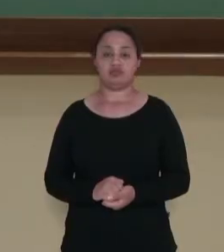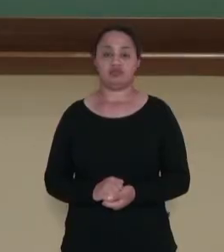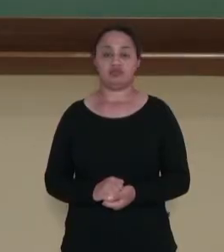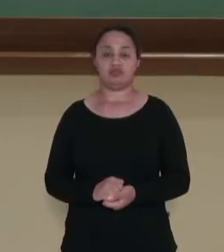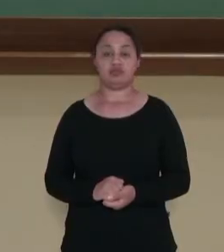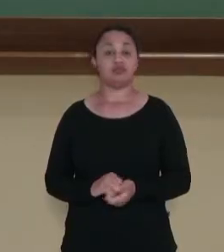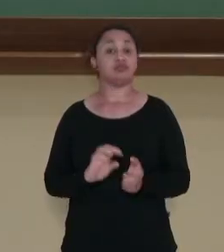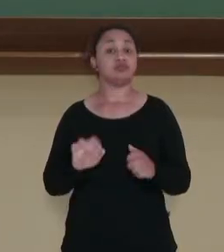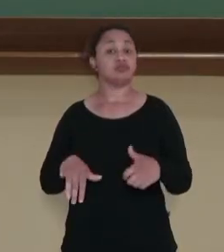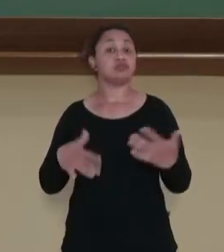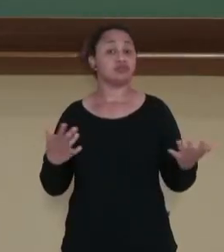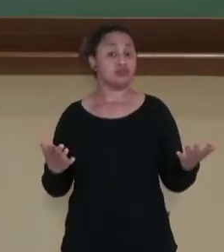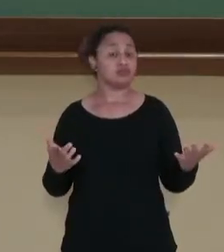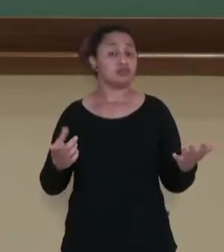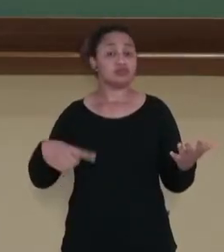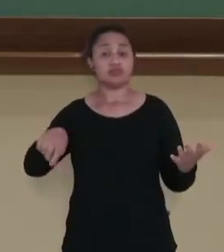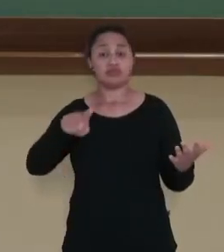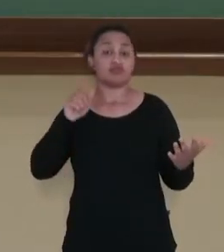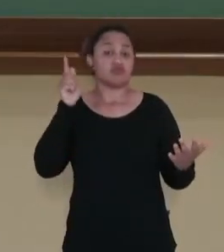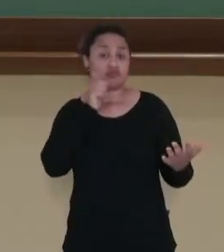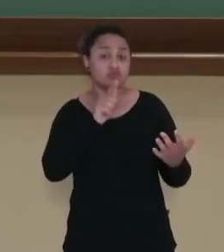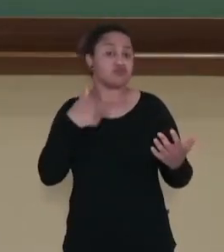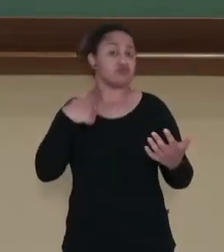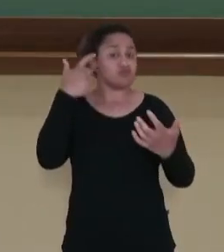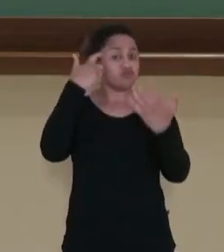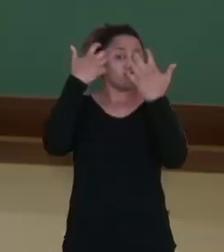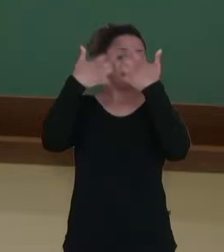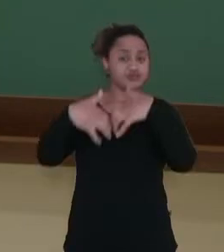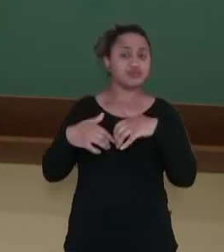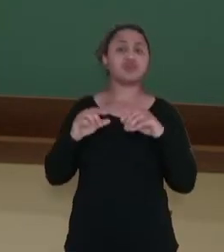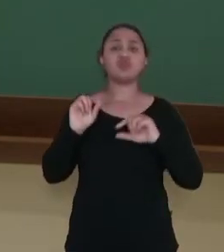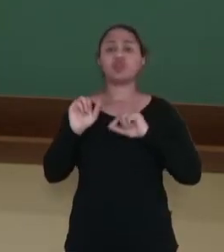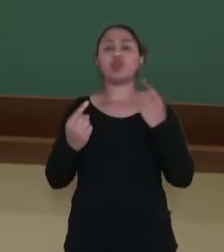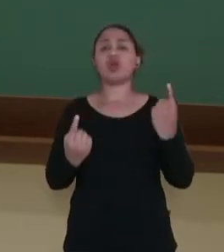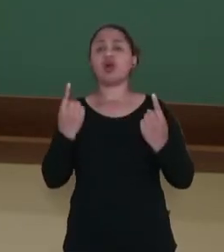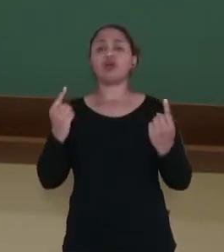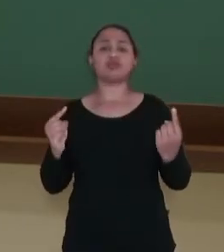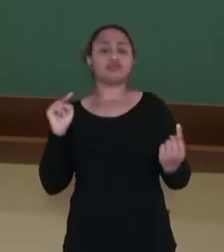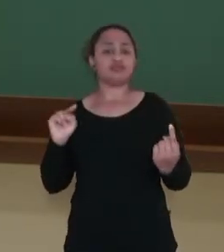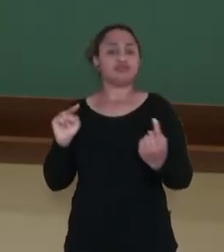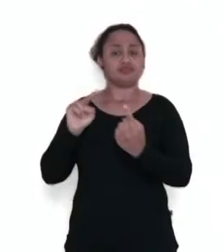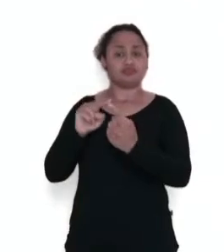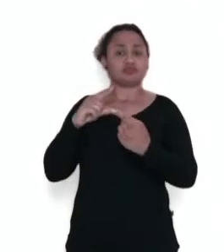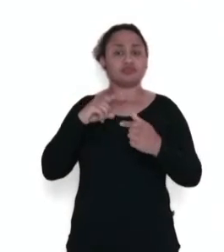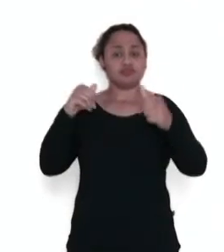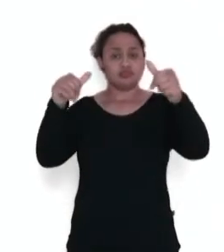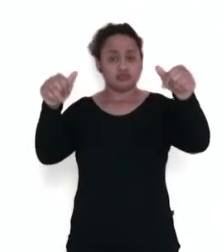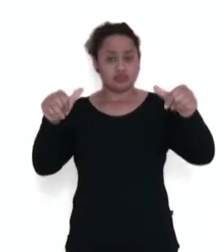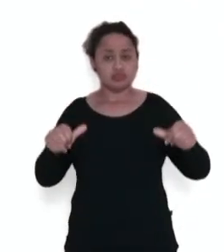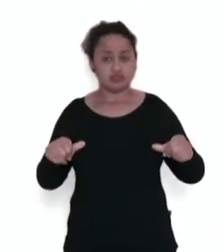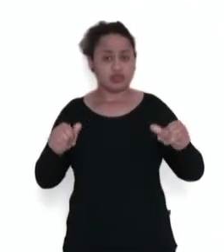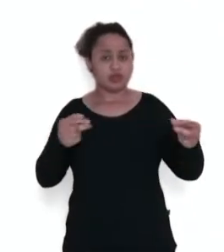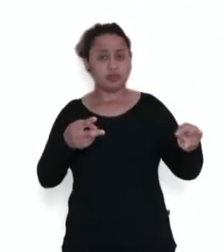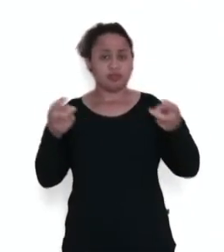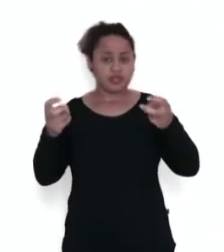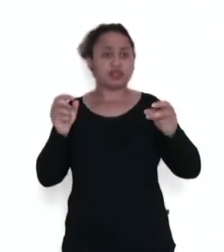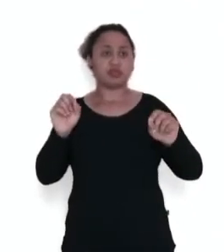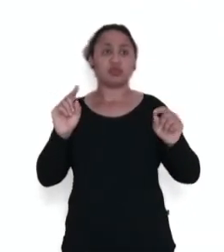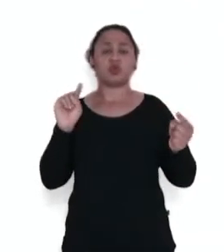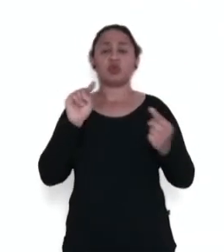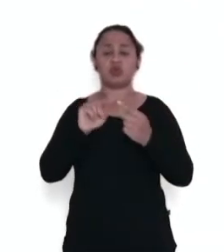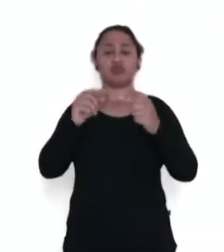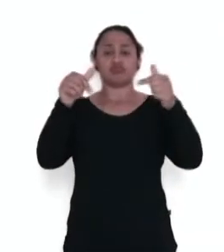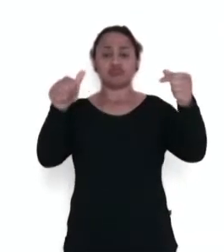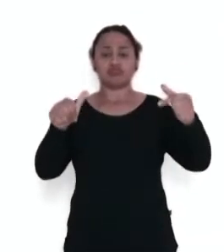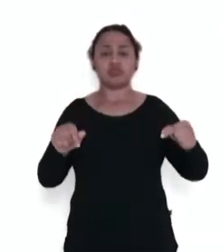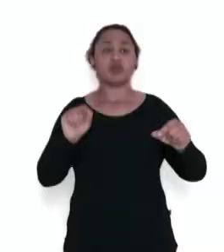E então, estudantes conseguiram ali pensar, refletiram sobre qual é o objetivo desse cartaz? Então, olha lá, o objetivo desse cartaz